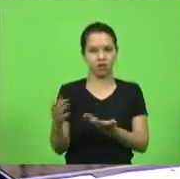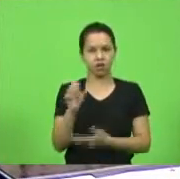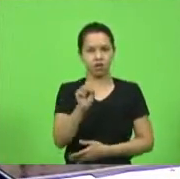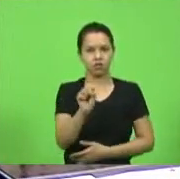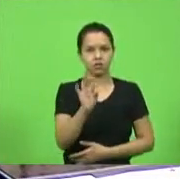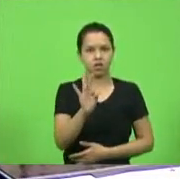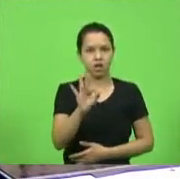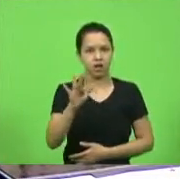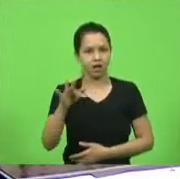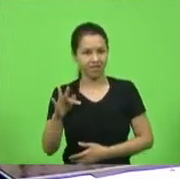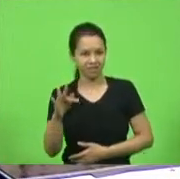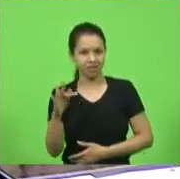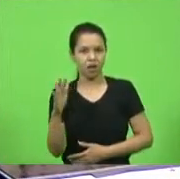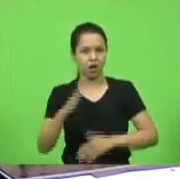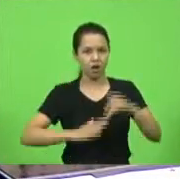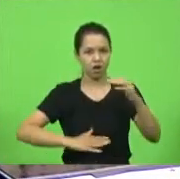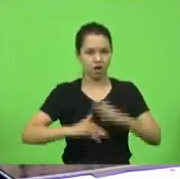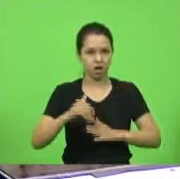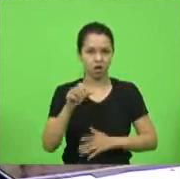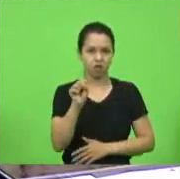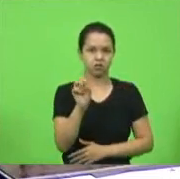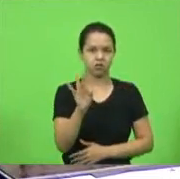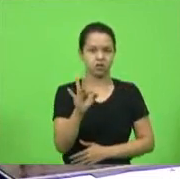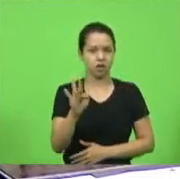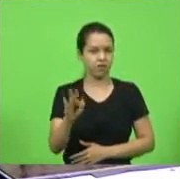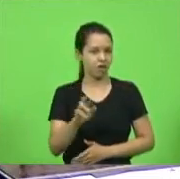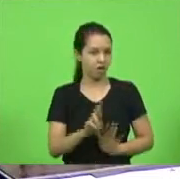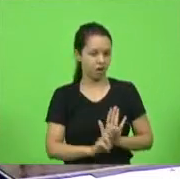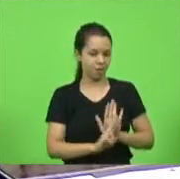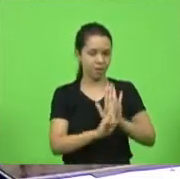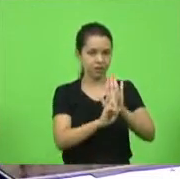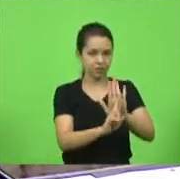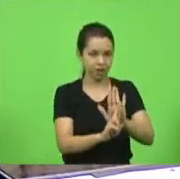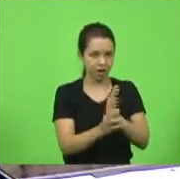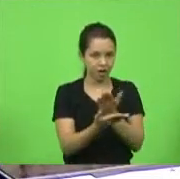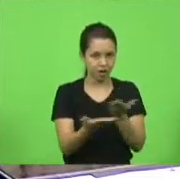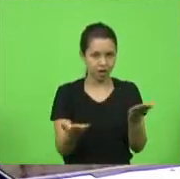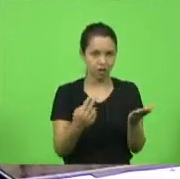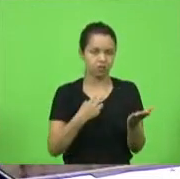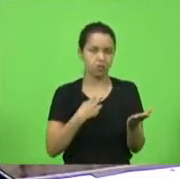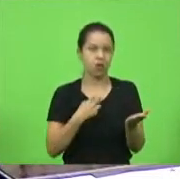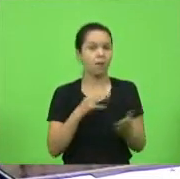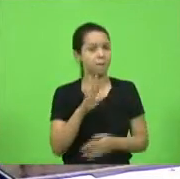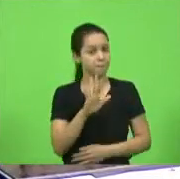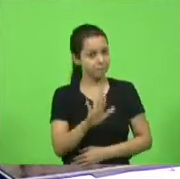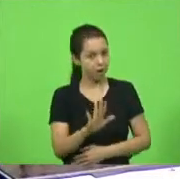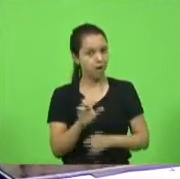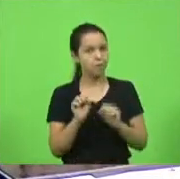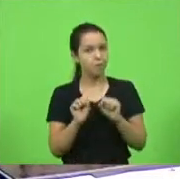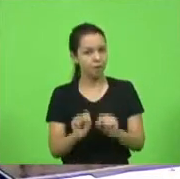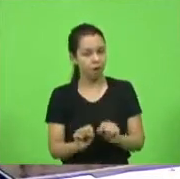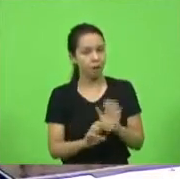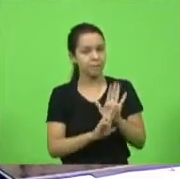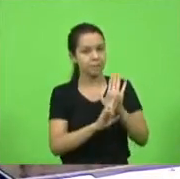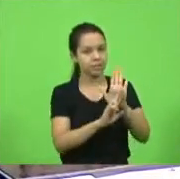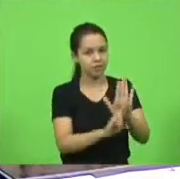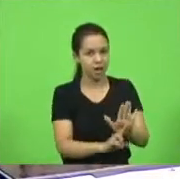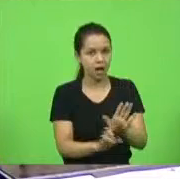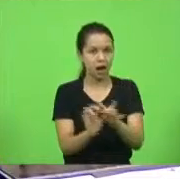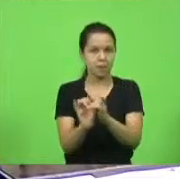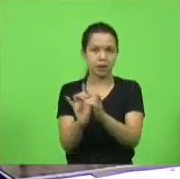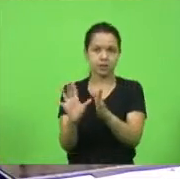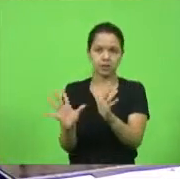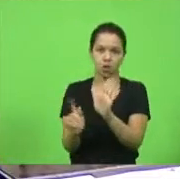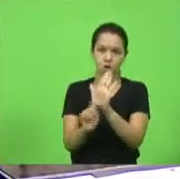das ações do STF. Um deputado não pode representar essas pessoas, mas um deputado pode representar a liberação de drogas,